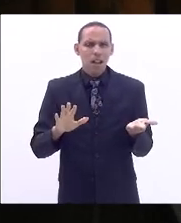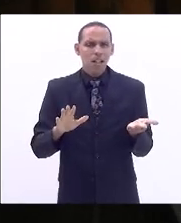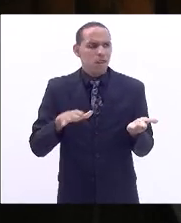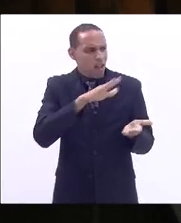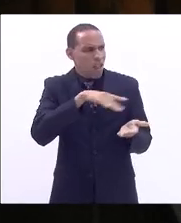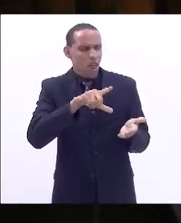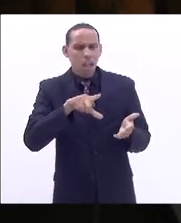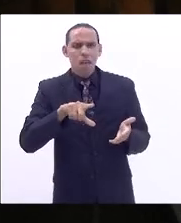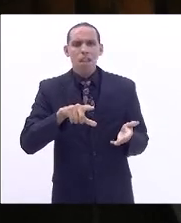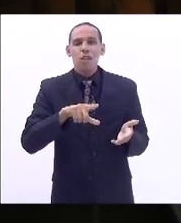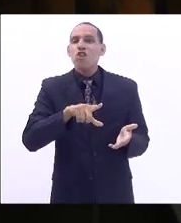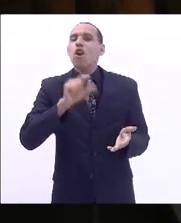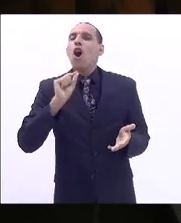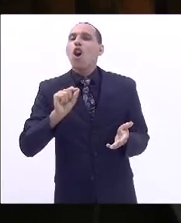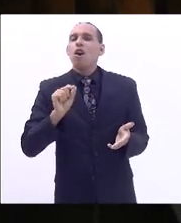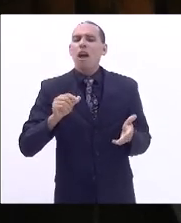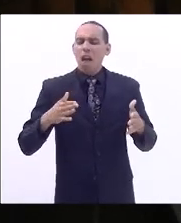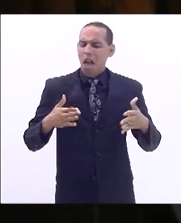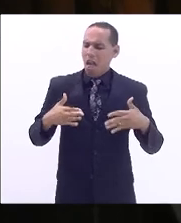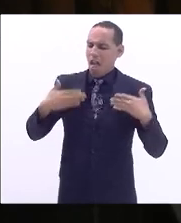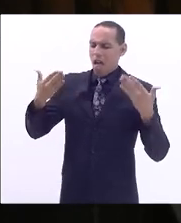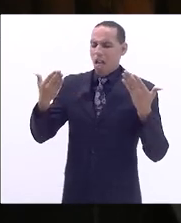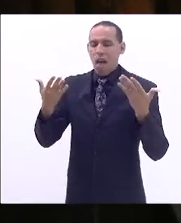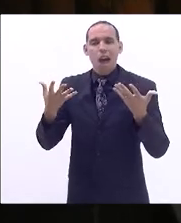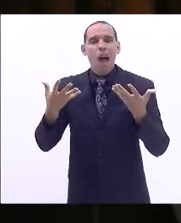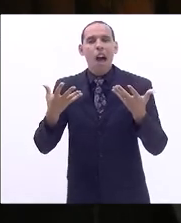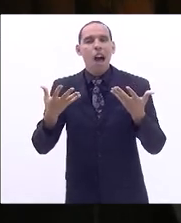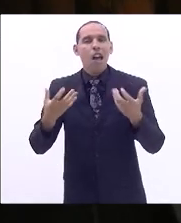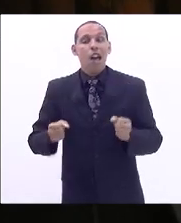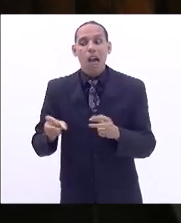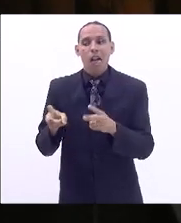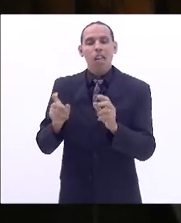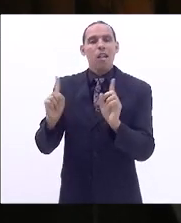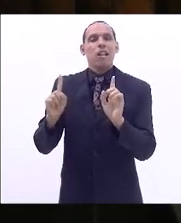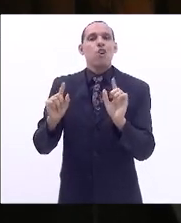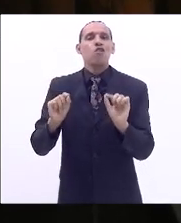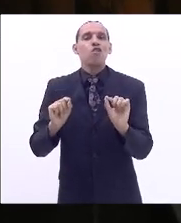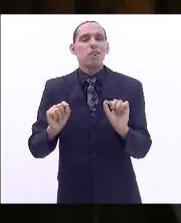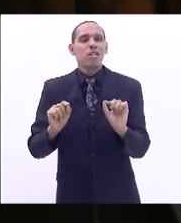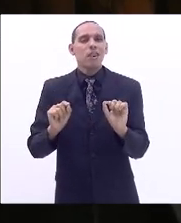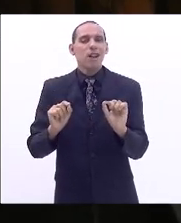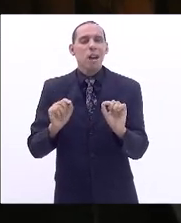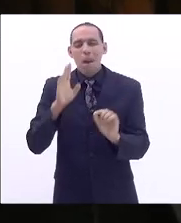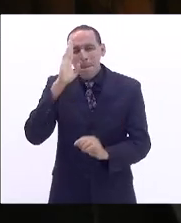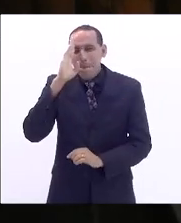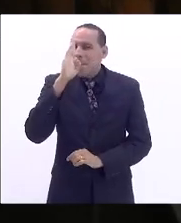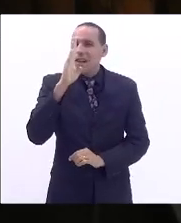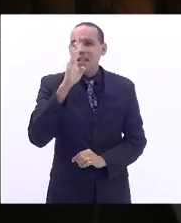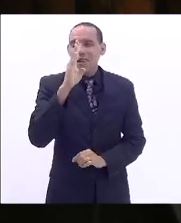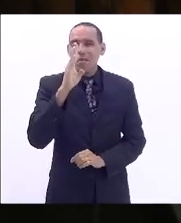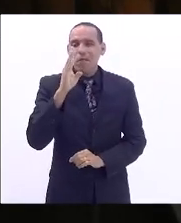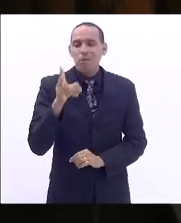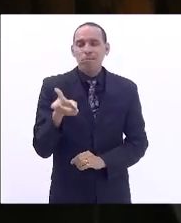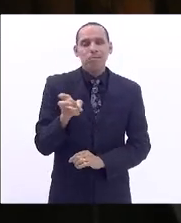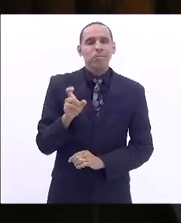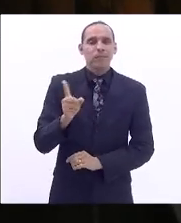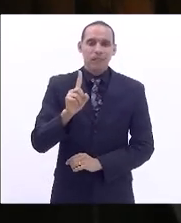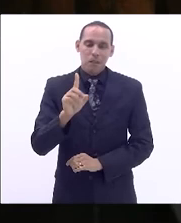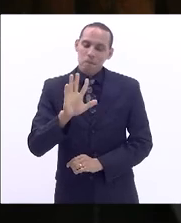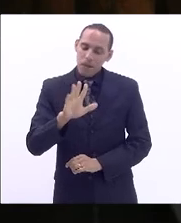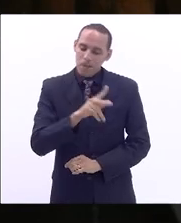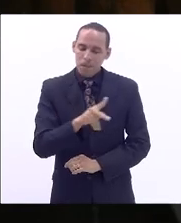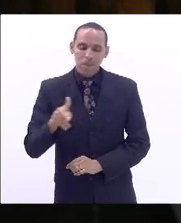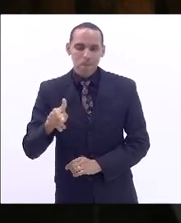seletiva deles é não permite que reconheça o exatamente o cerne da questão é se o